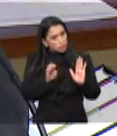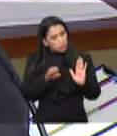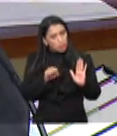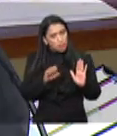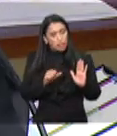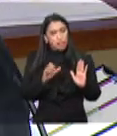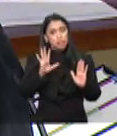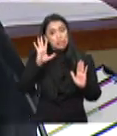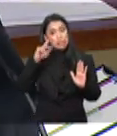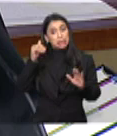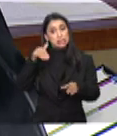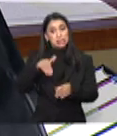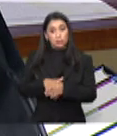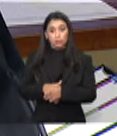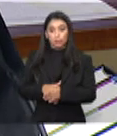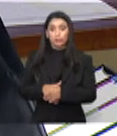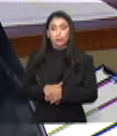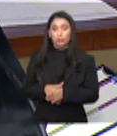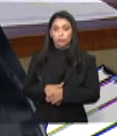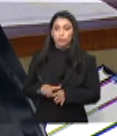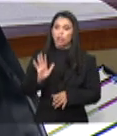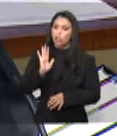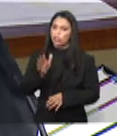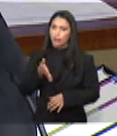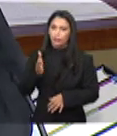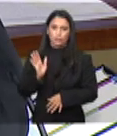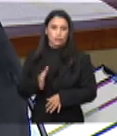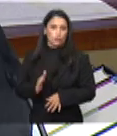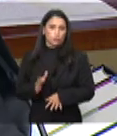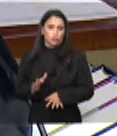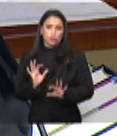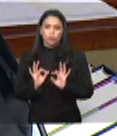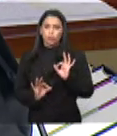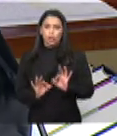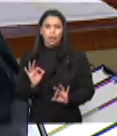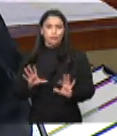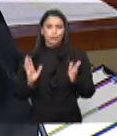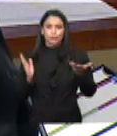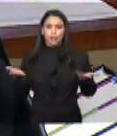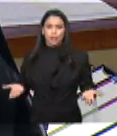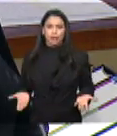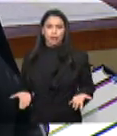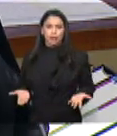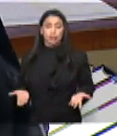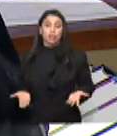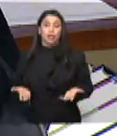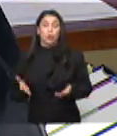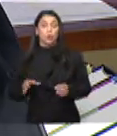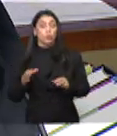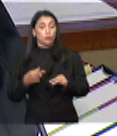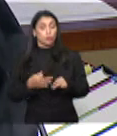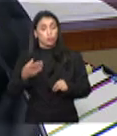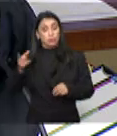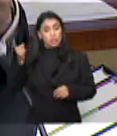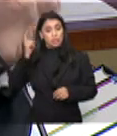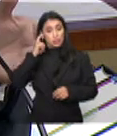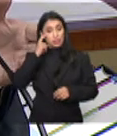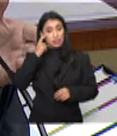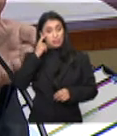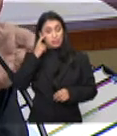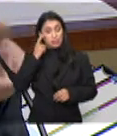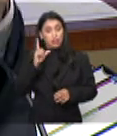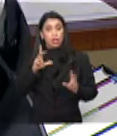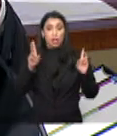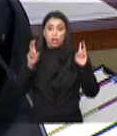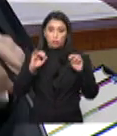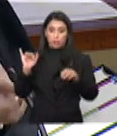foi deliberado. É a distinção caso julgado. O conteúdo do julgamento. O que o ministro Cássio traz à colação é um